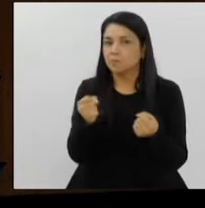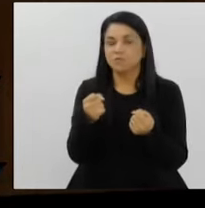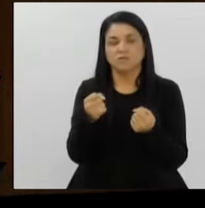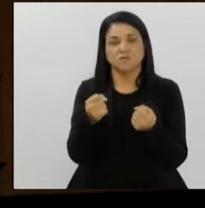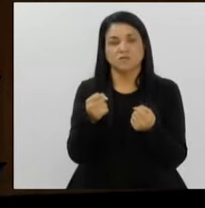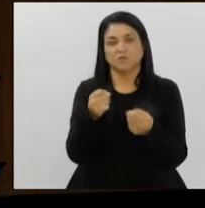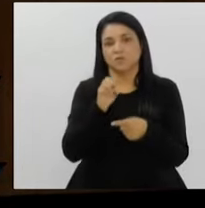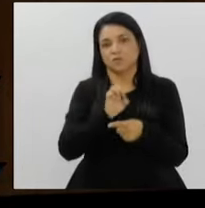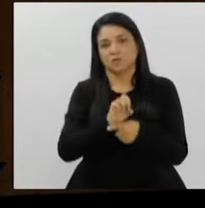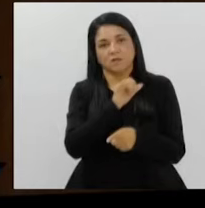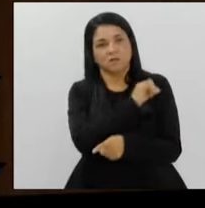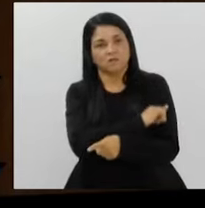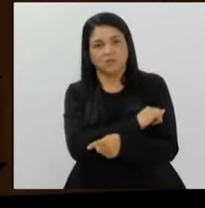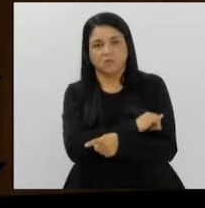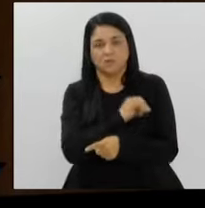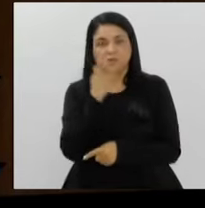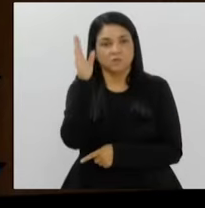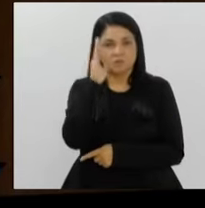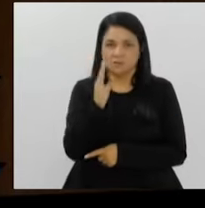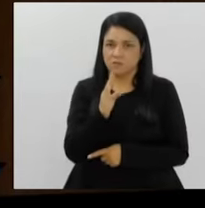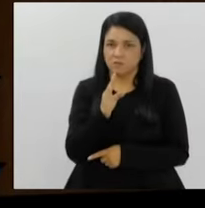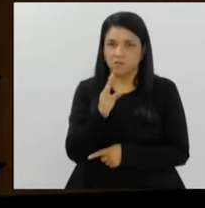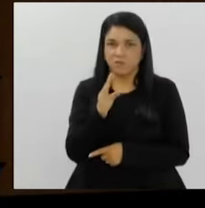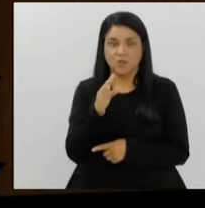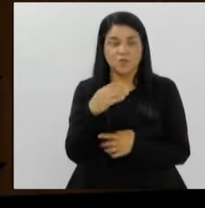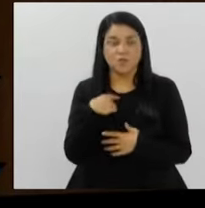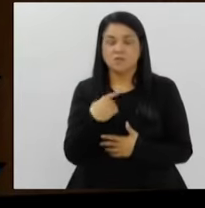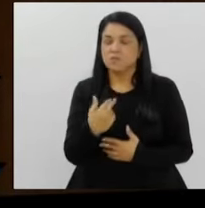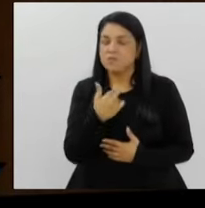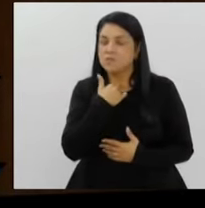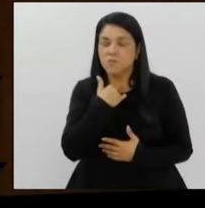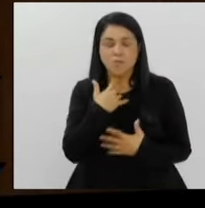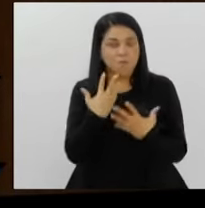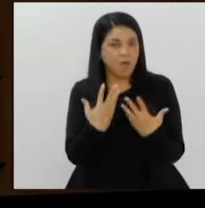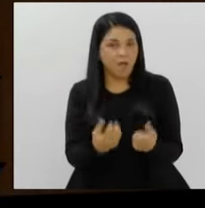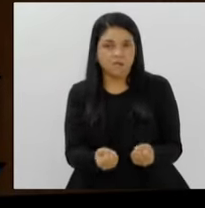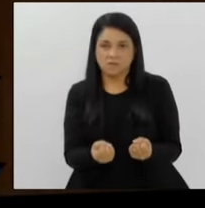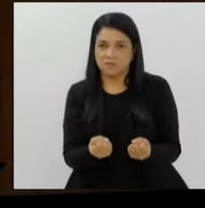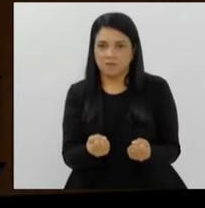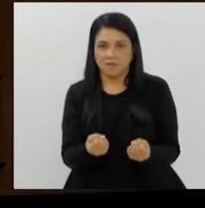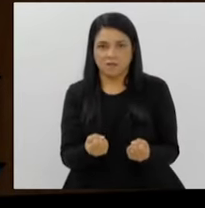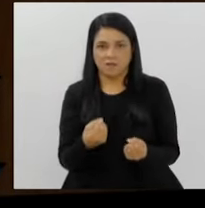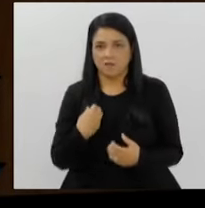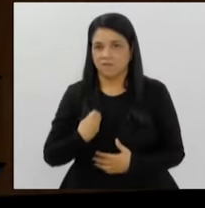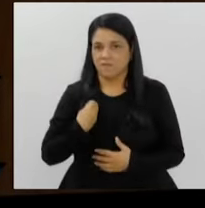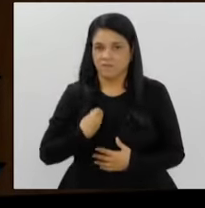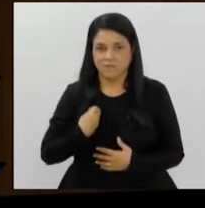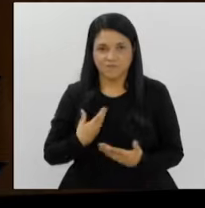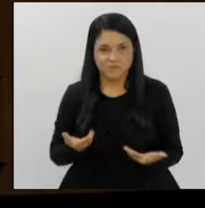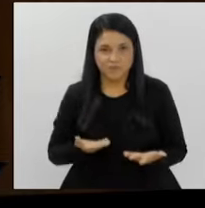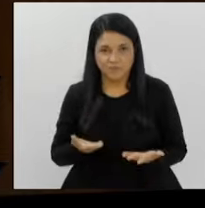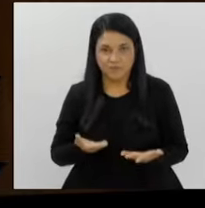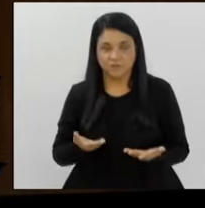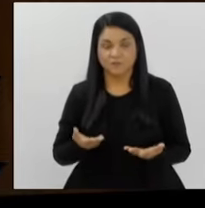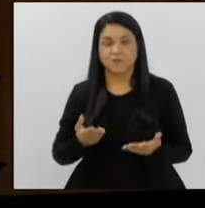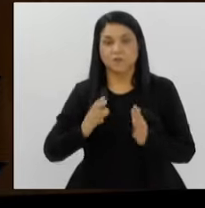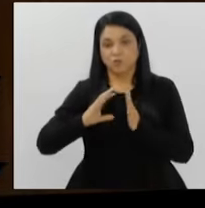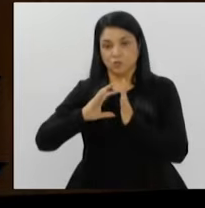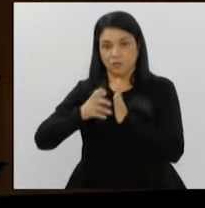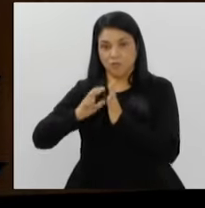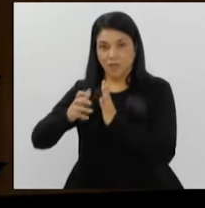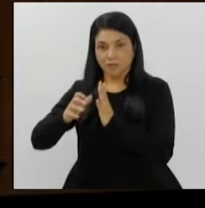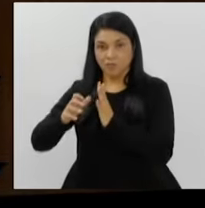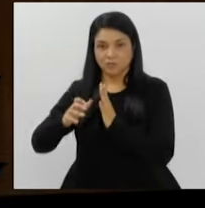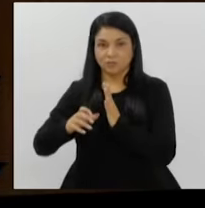Brasil. Não tem como, presidente. É inaceitável o que nós estamos vivendo. Mas também, esses partidos, os partidos